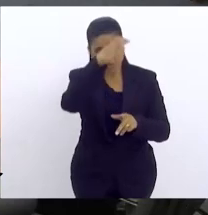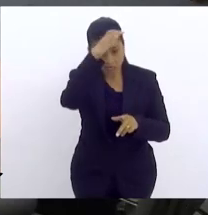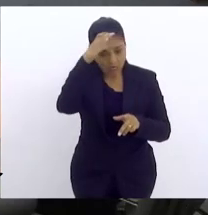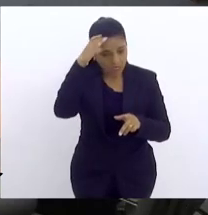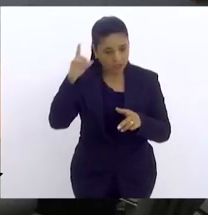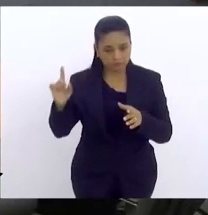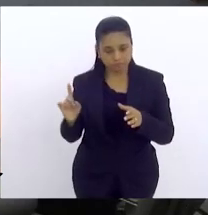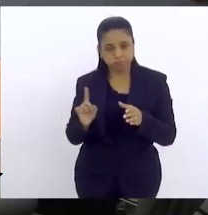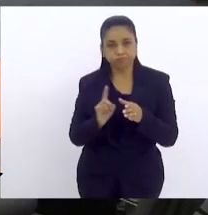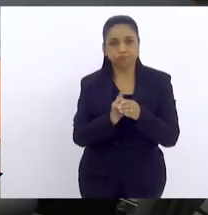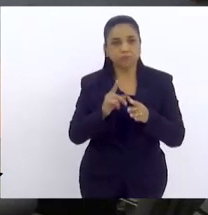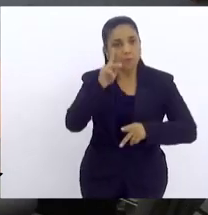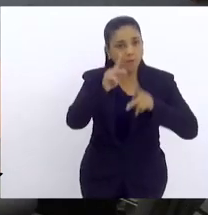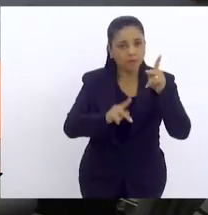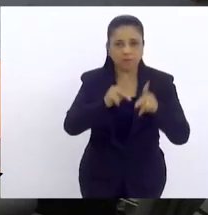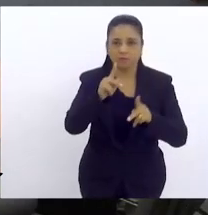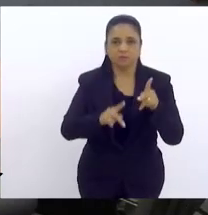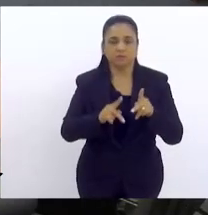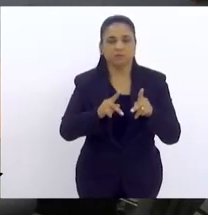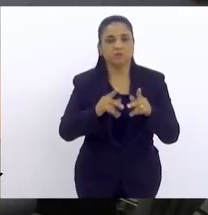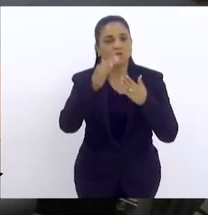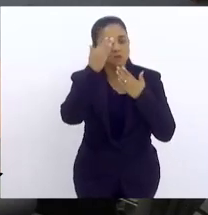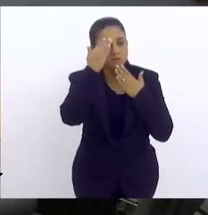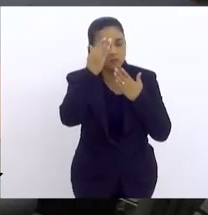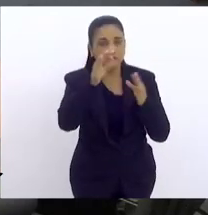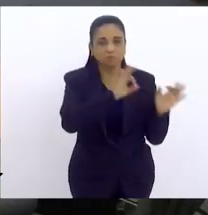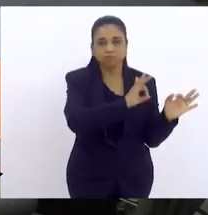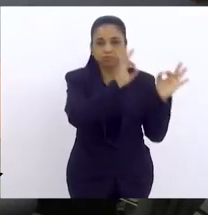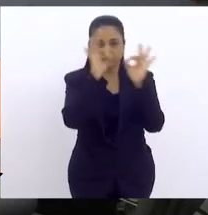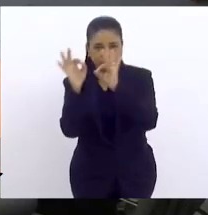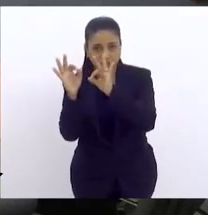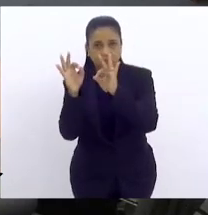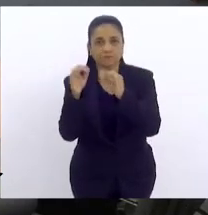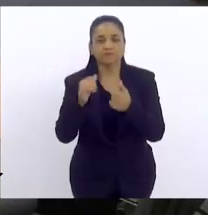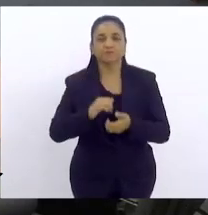obrigado senhor presidente Obrigado a todos nos assistem